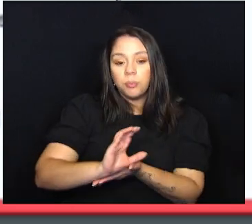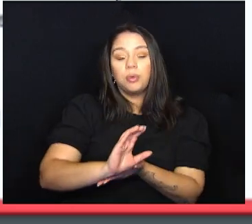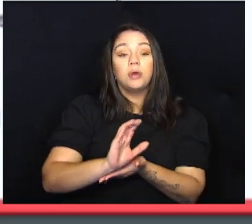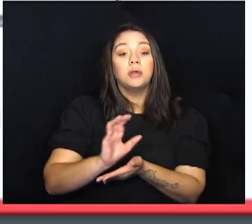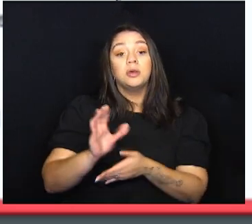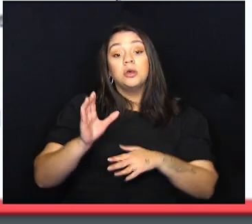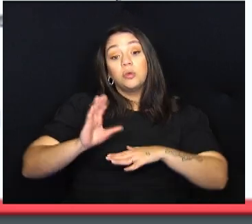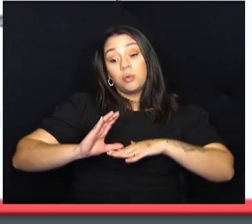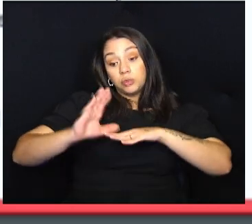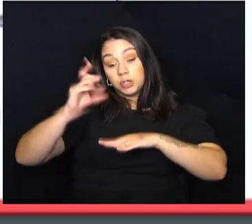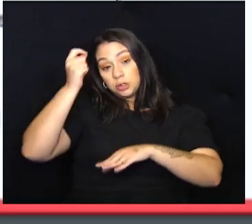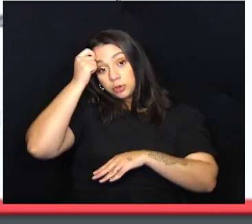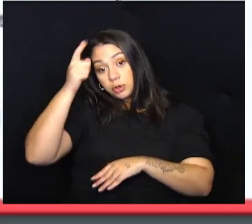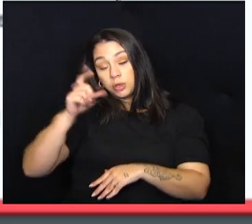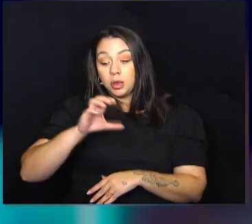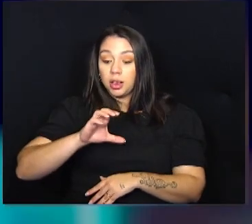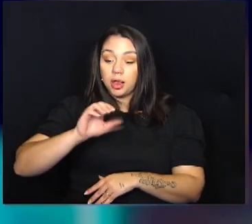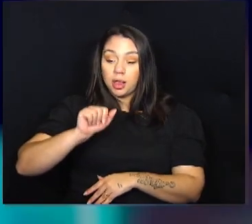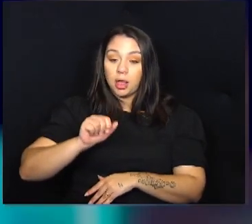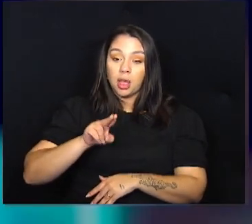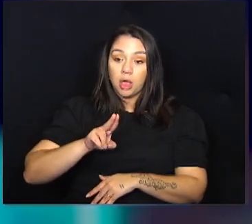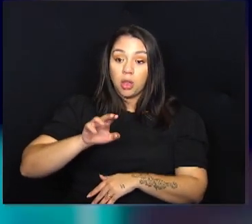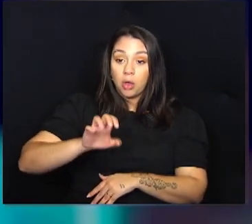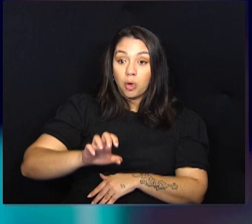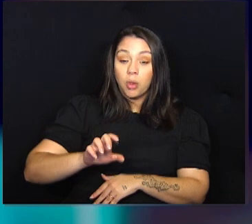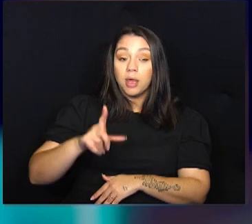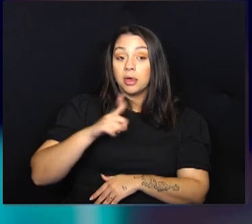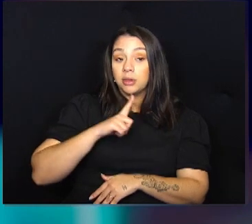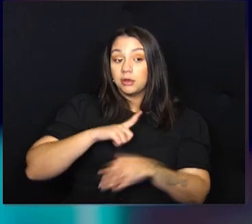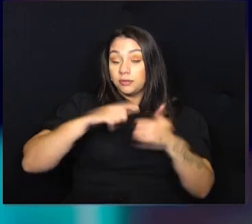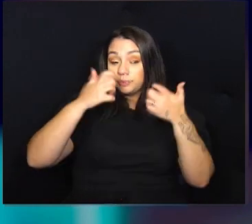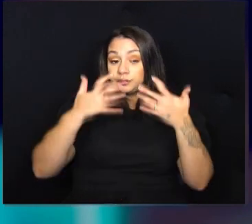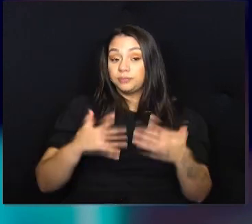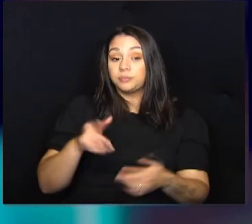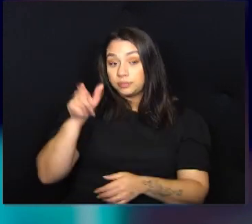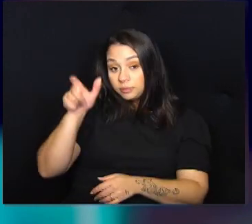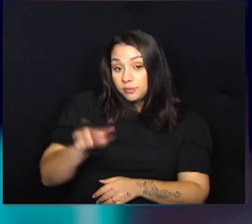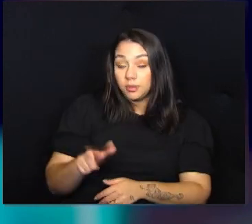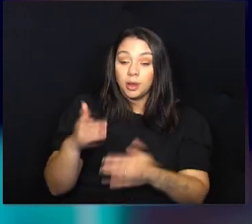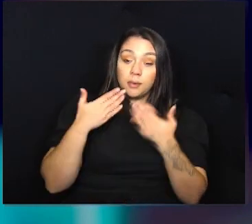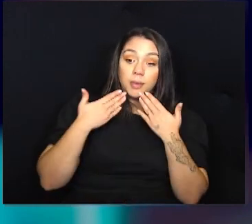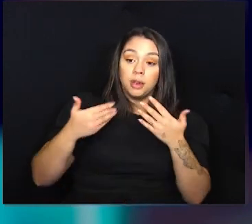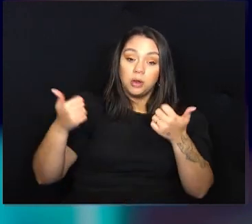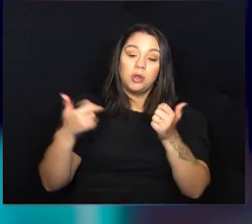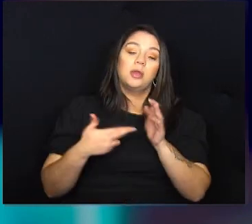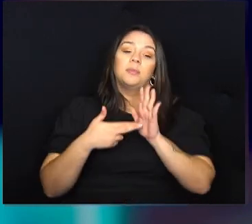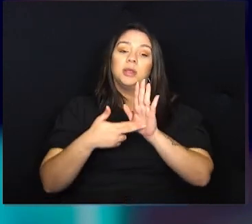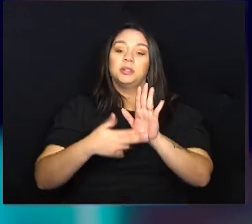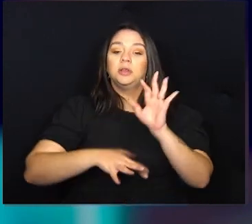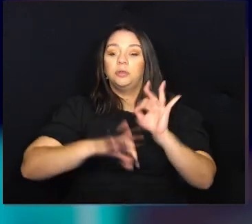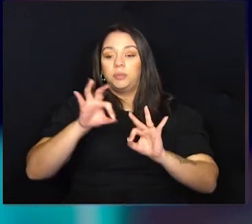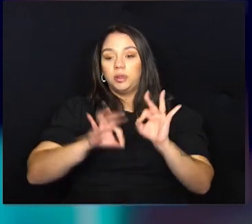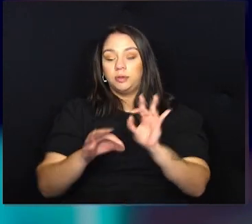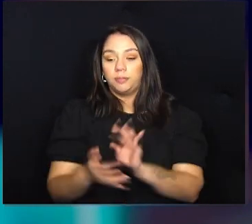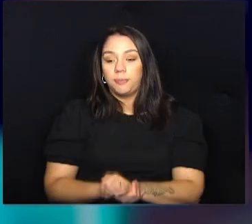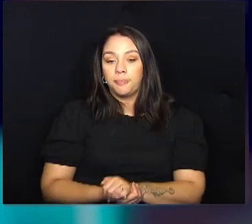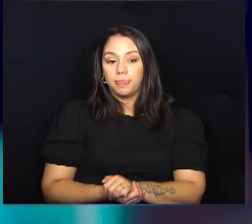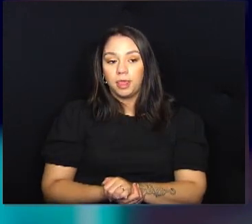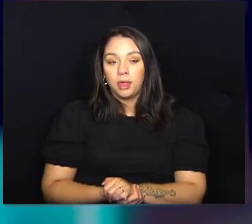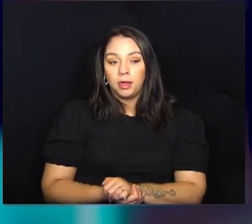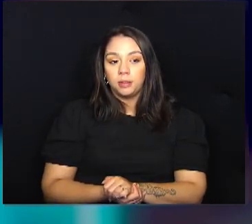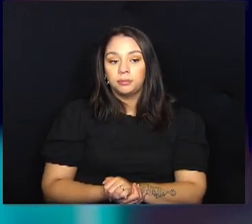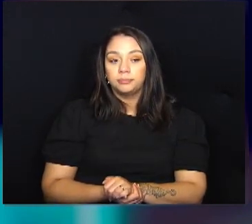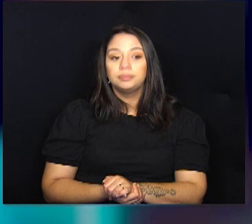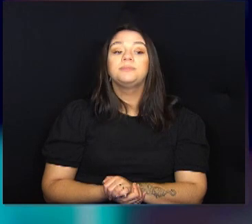de cultura Cauê Moreira ressaltou o que, para ele, melhor representa o plano. O primeiro que é